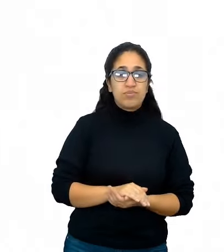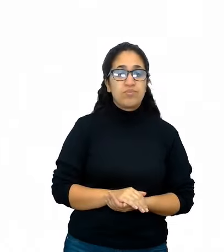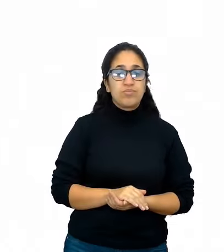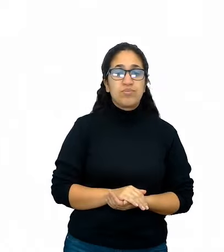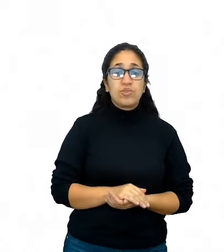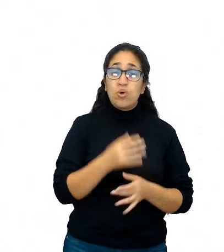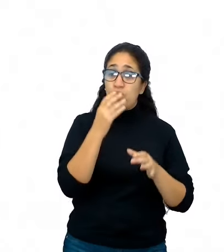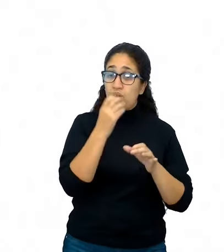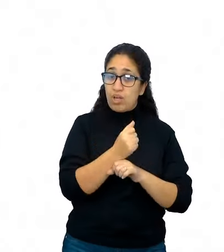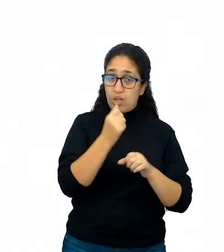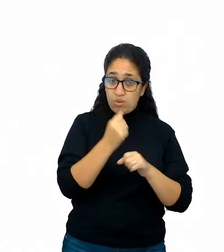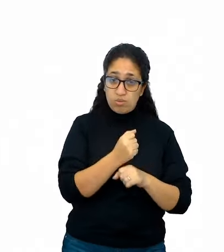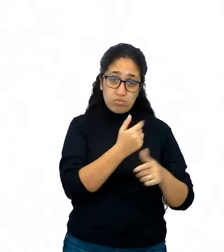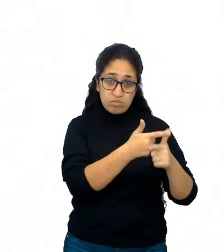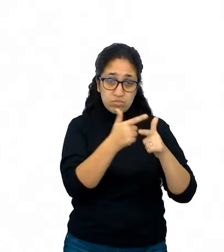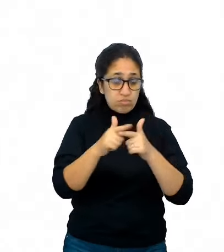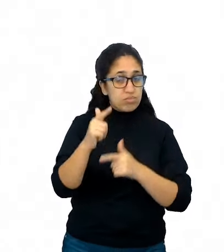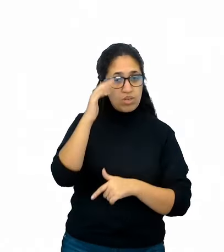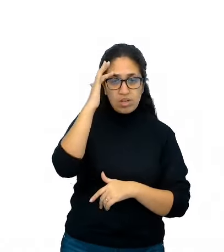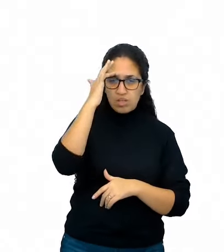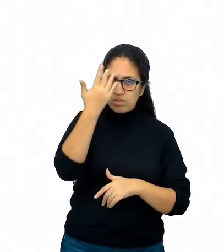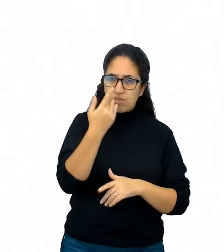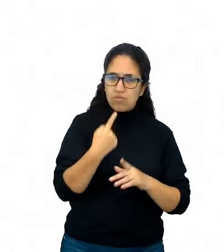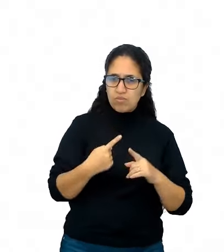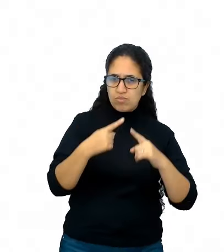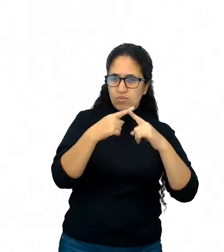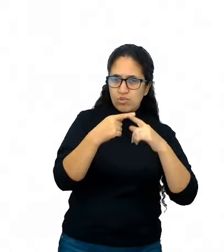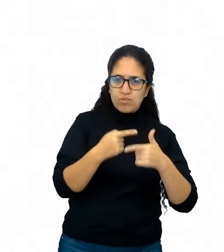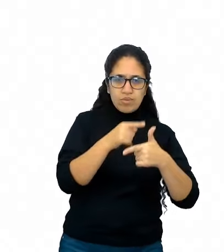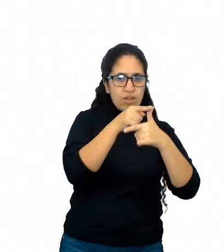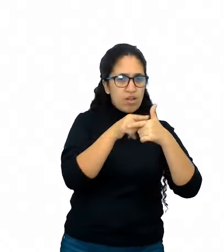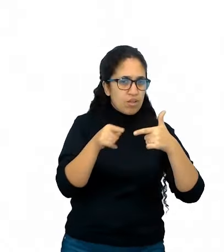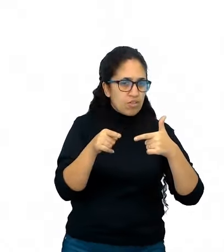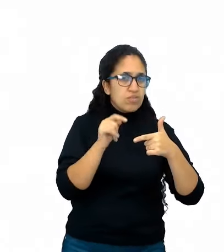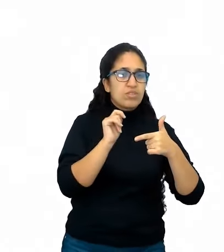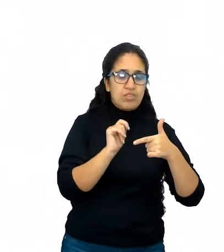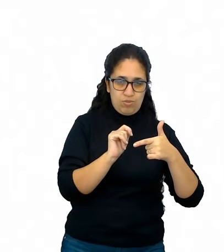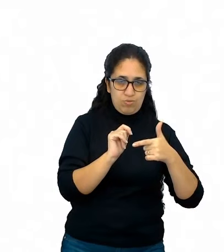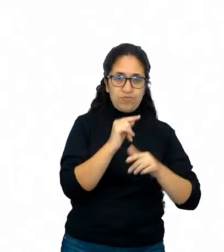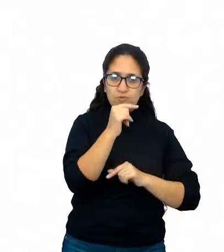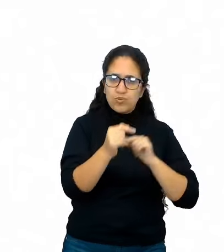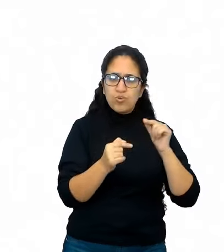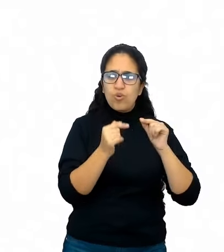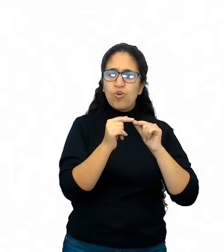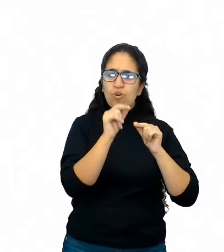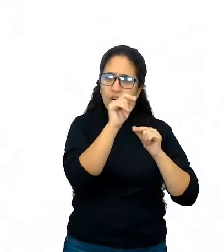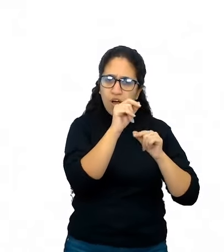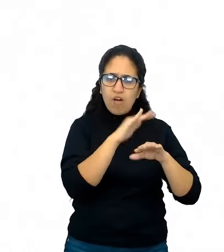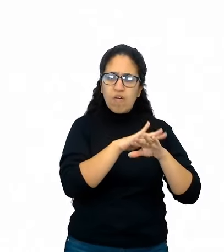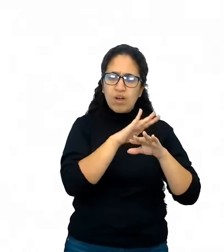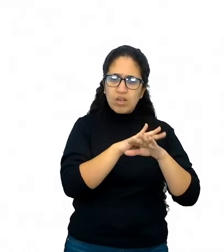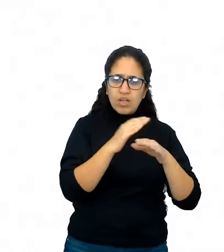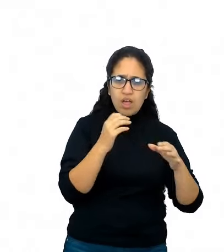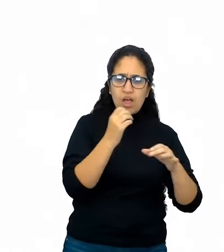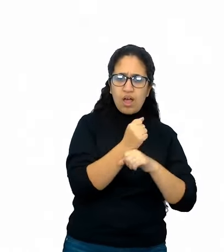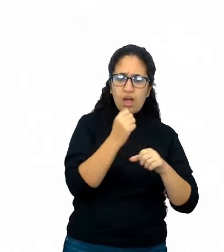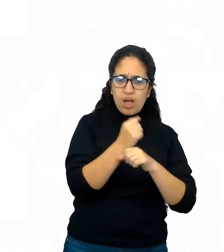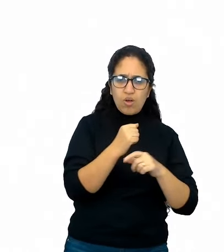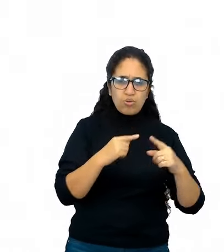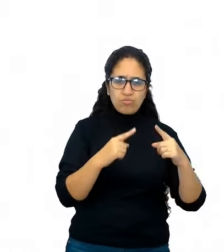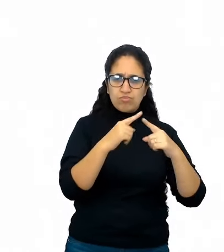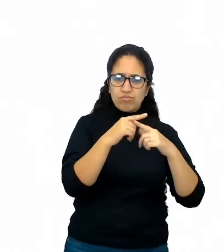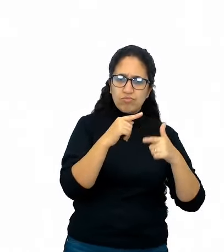o cálculo e resolução de problemas de multiplicação e divisão, que o objetivo é realizar cálculos de